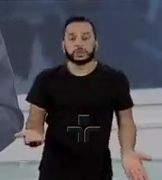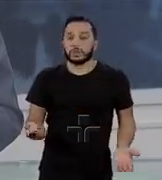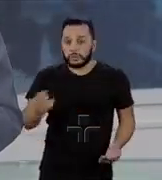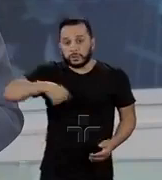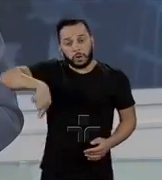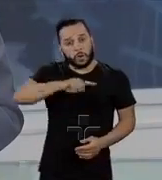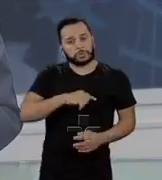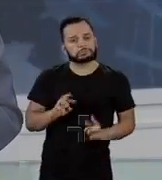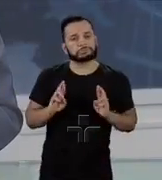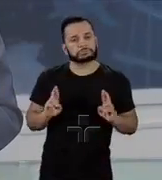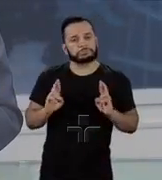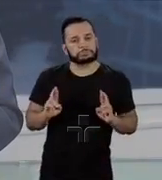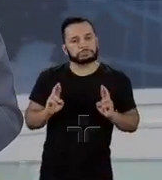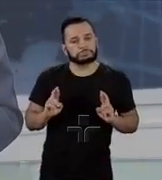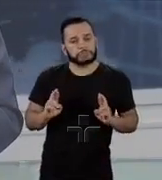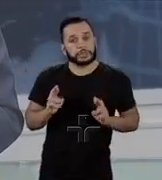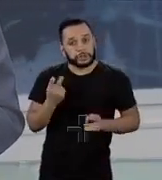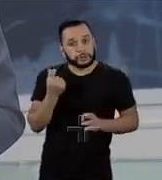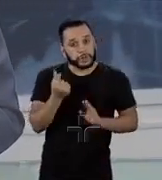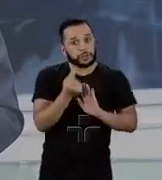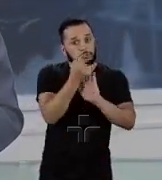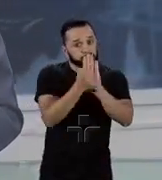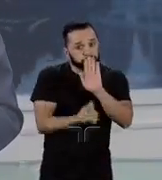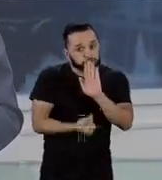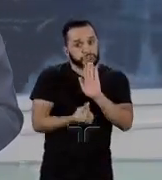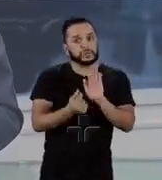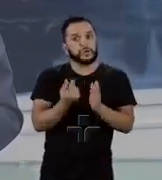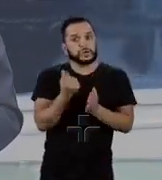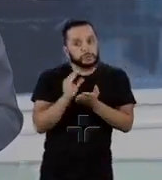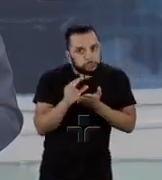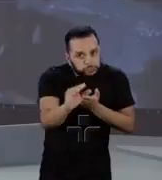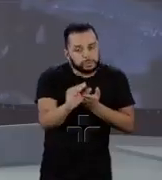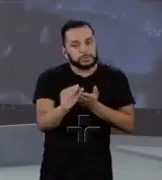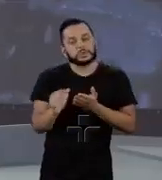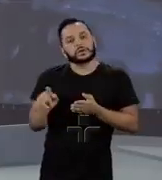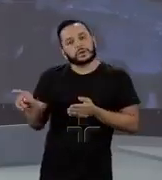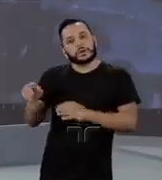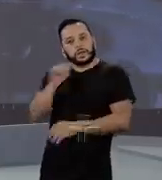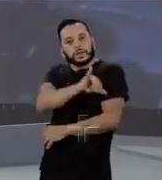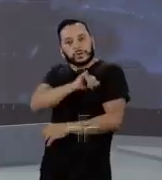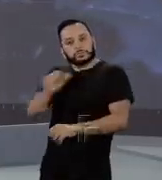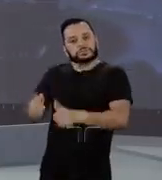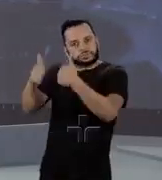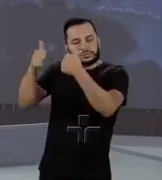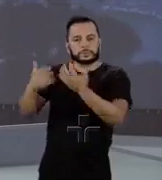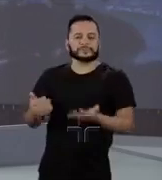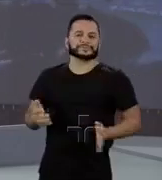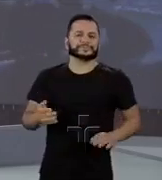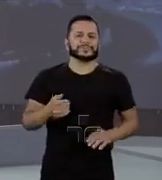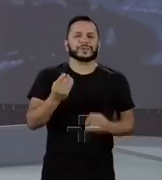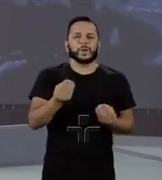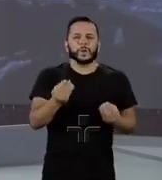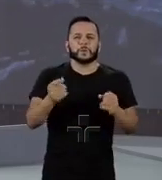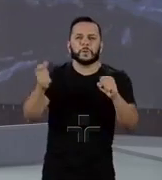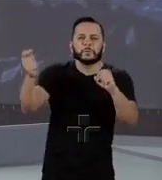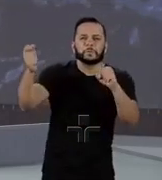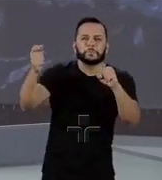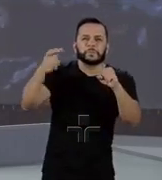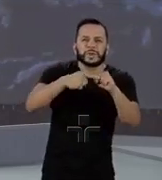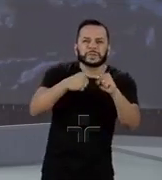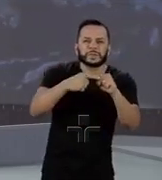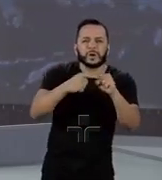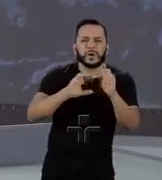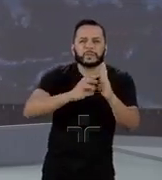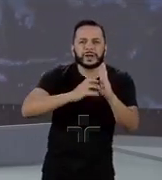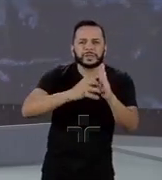que esses recursos apareçam e haja investimento no Rio de Janeiro. Como vocês veem essa ação do pessoal pedindo anulação